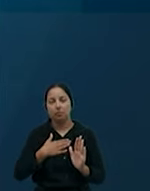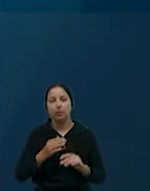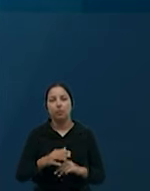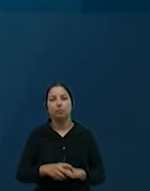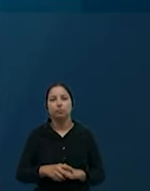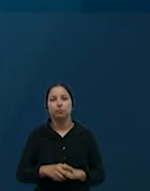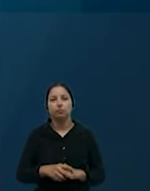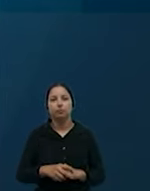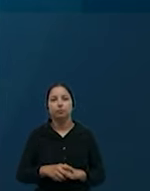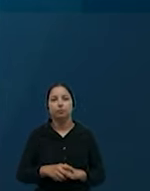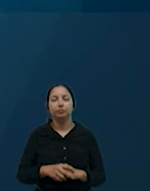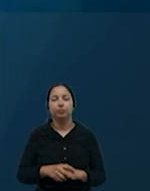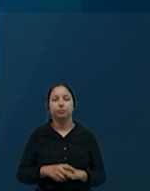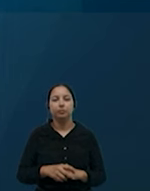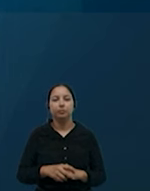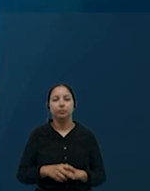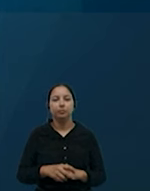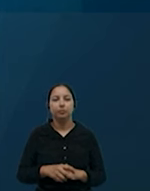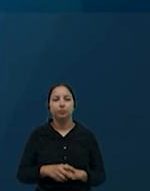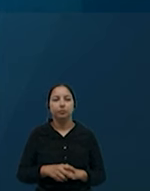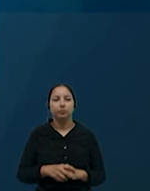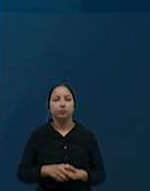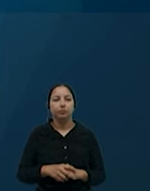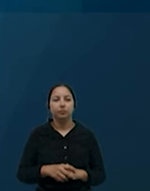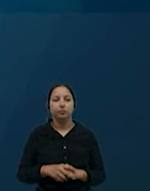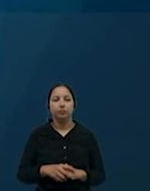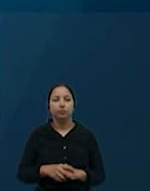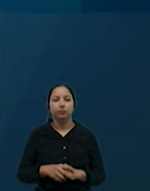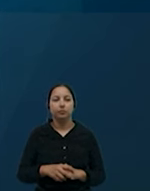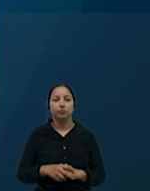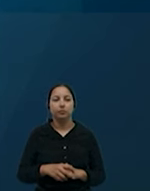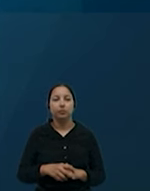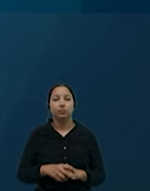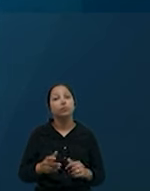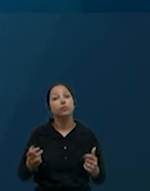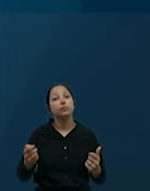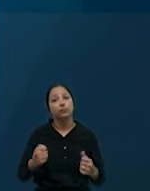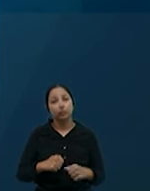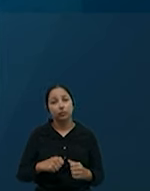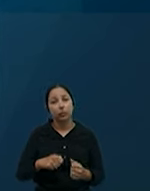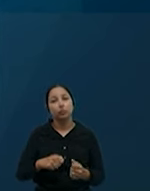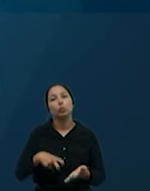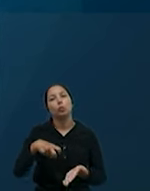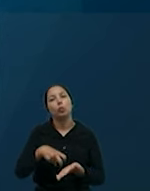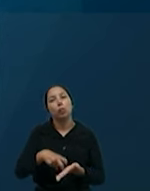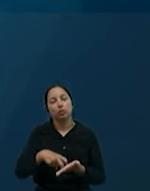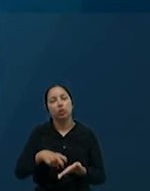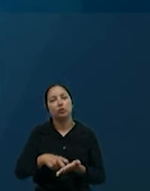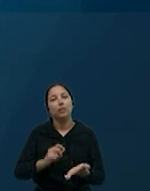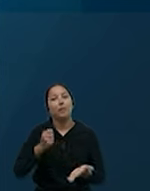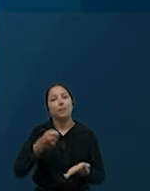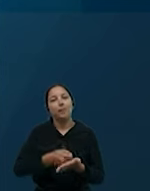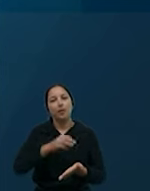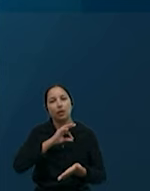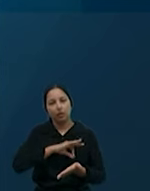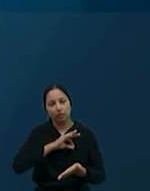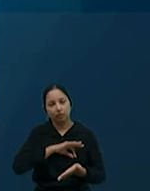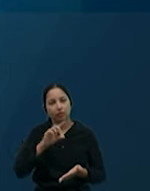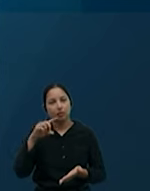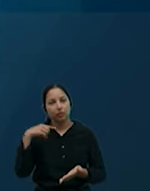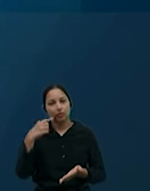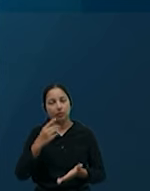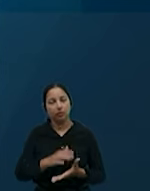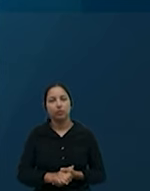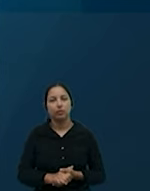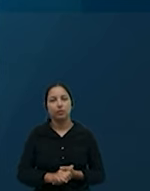situações haveria ensejo para a condenação e honorários advocatícios, mas eu estou me rendendo à posição dos